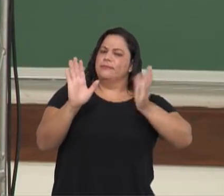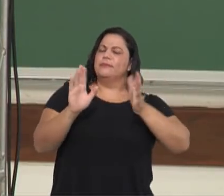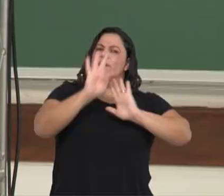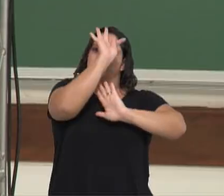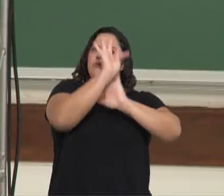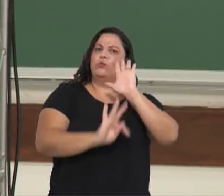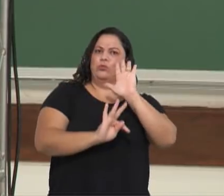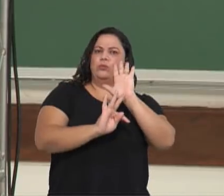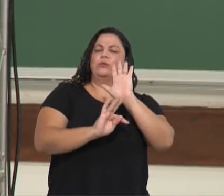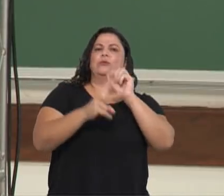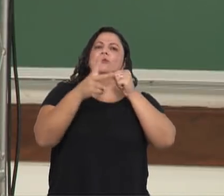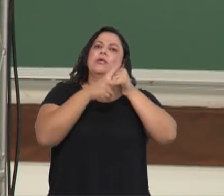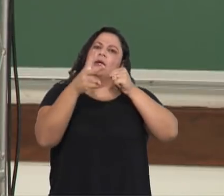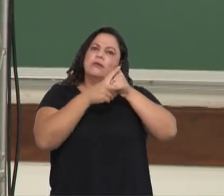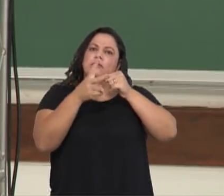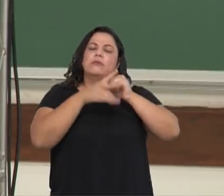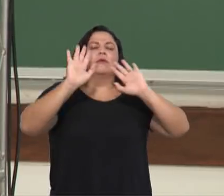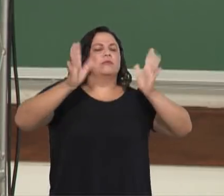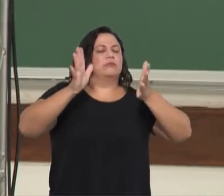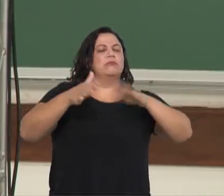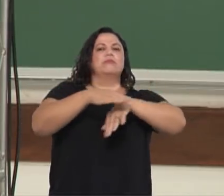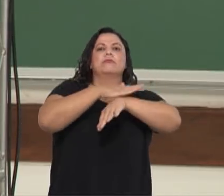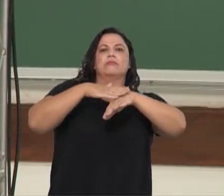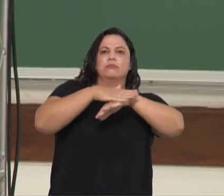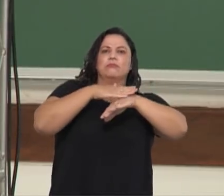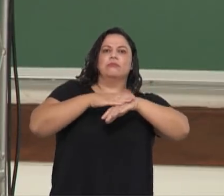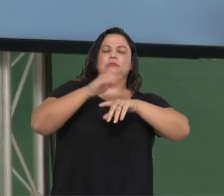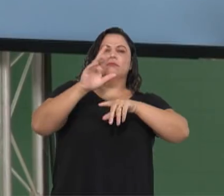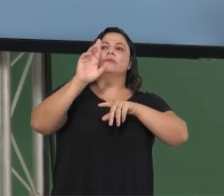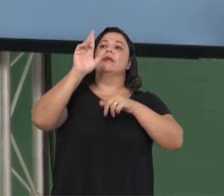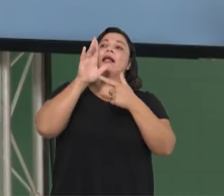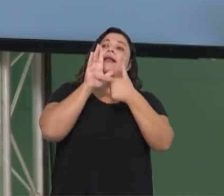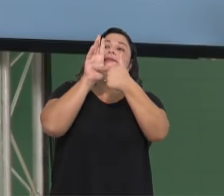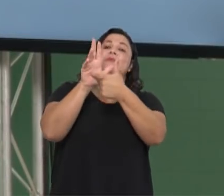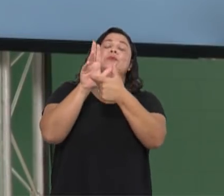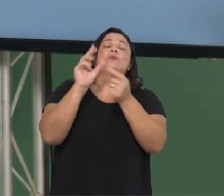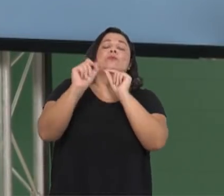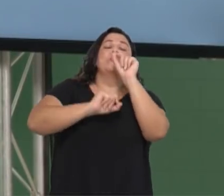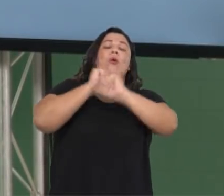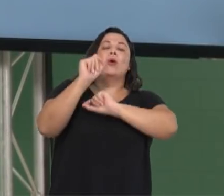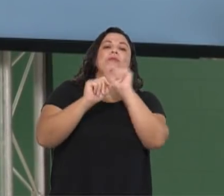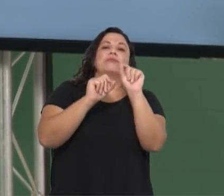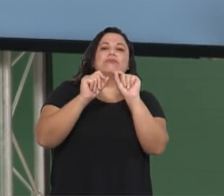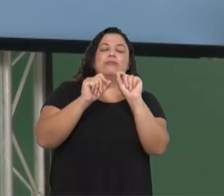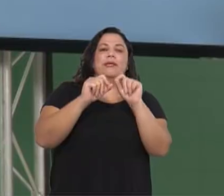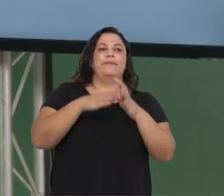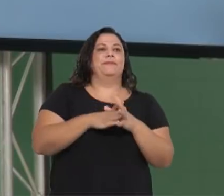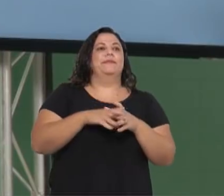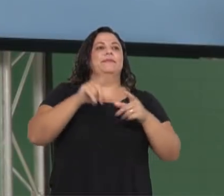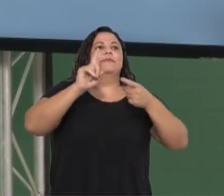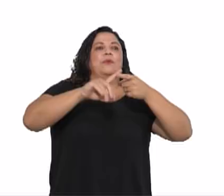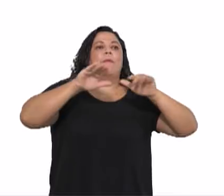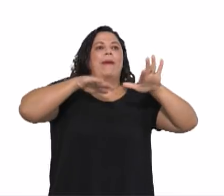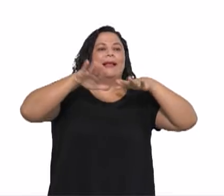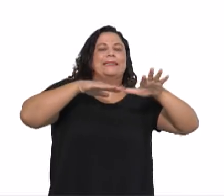texto, que eram verbos que a gente já conversou, elas representam uma ação, um estado, uma ocorrência ou um